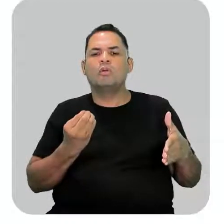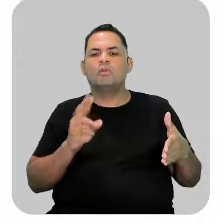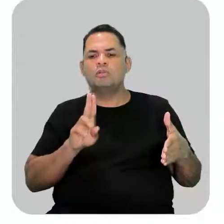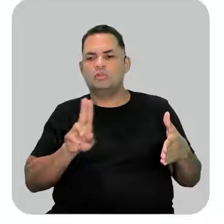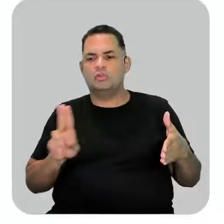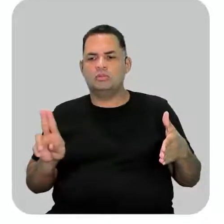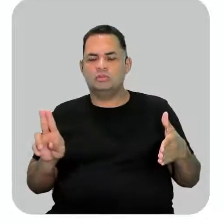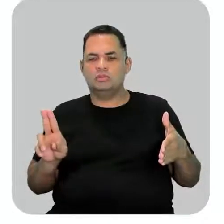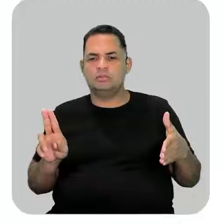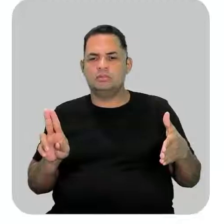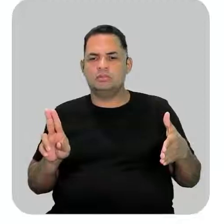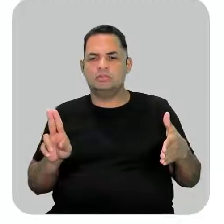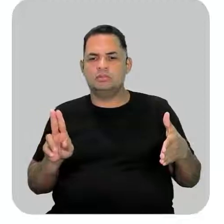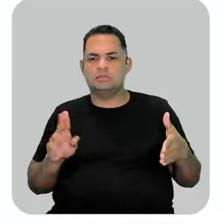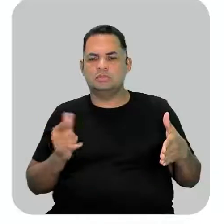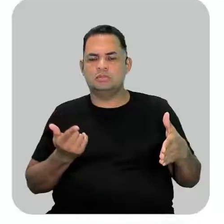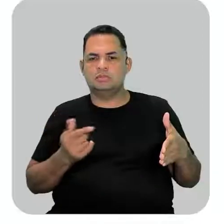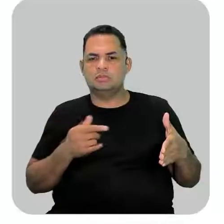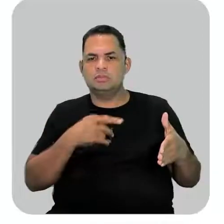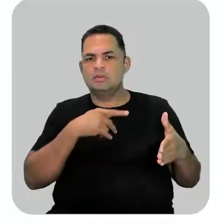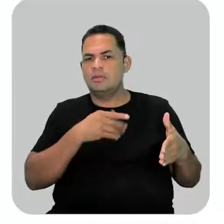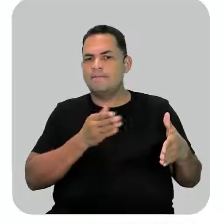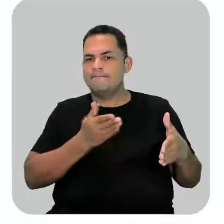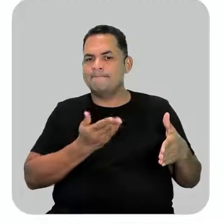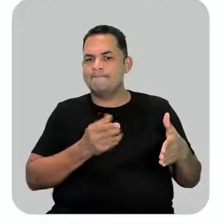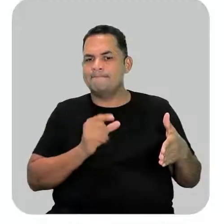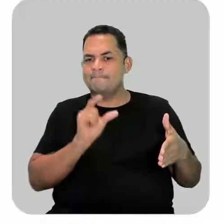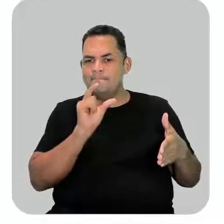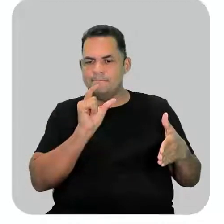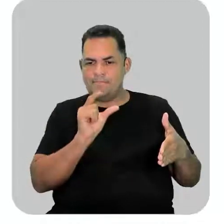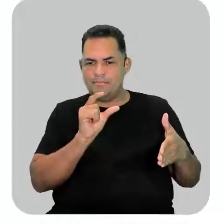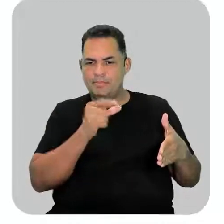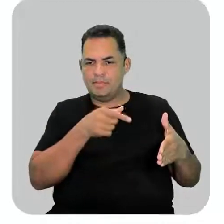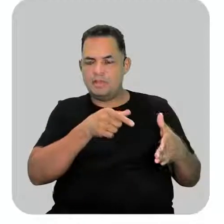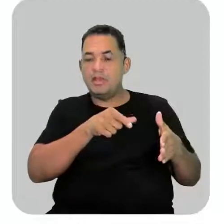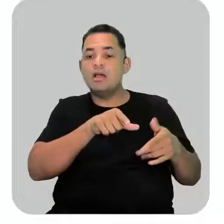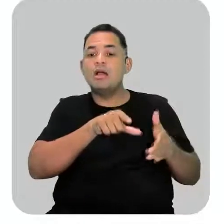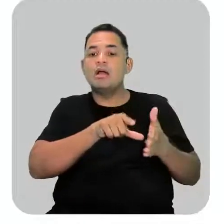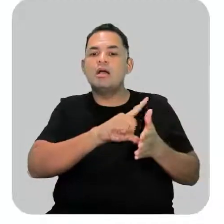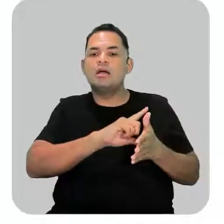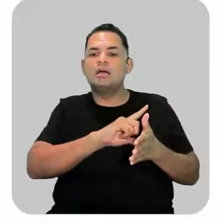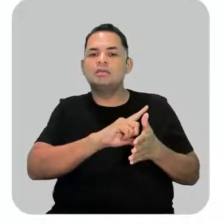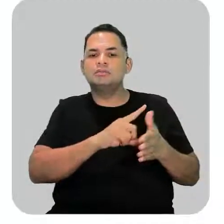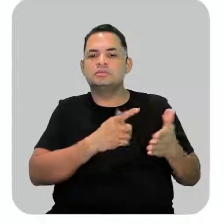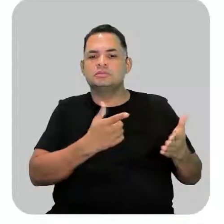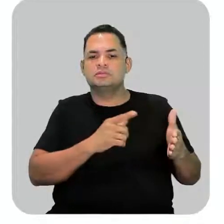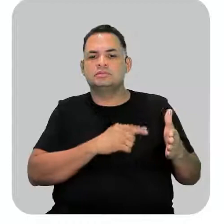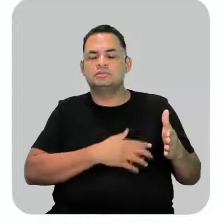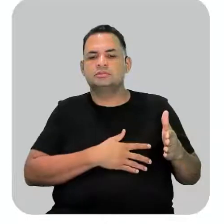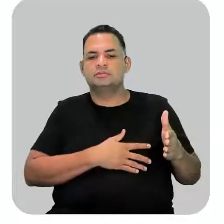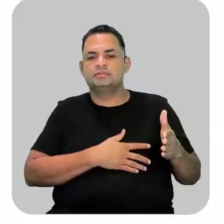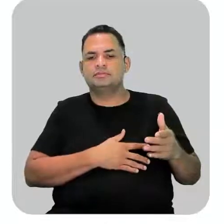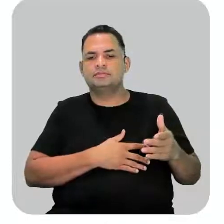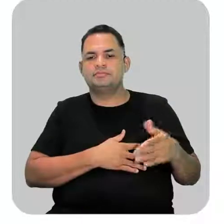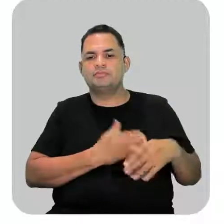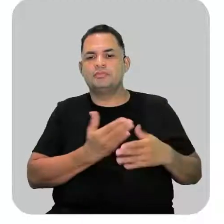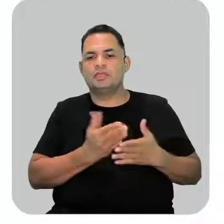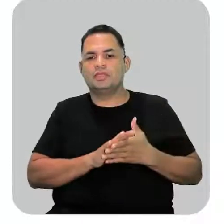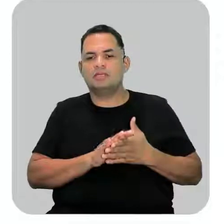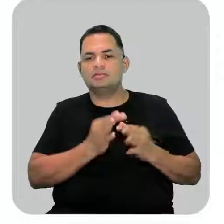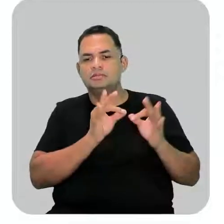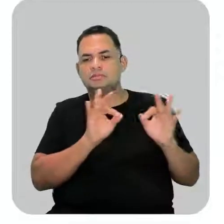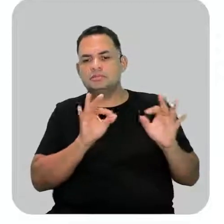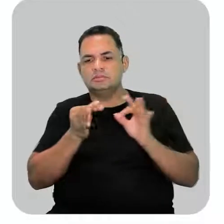nome? Prefixo para 4 carbonos é but. Observe que aqui, ó, ligação simples,